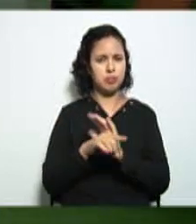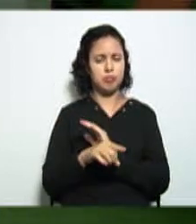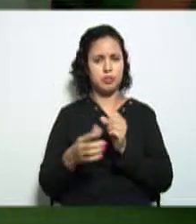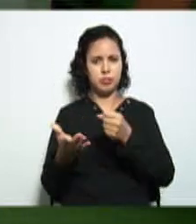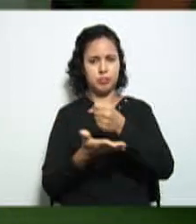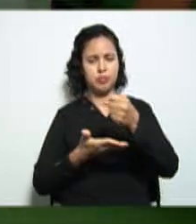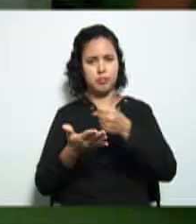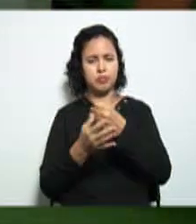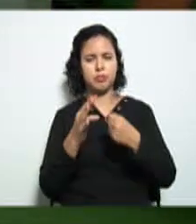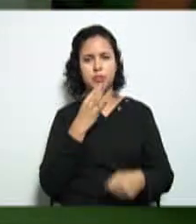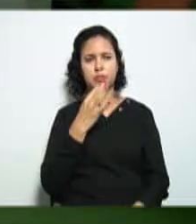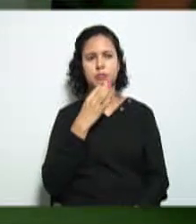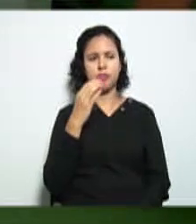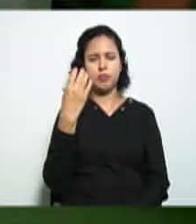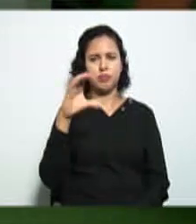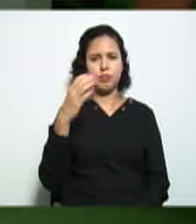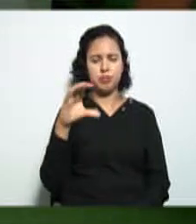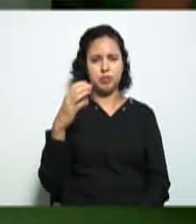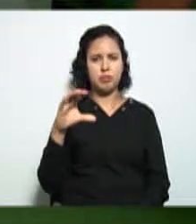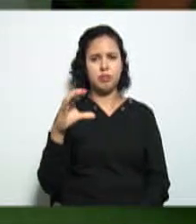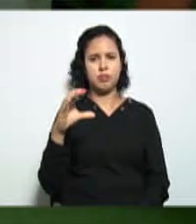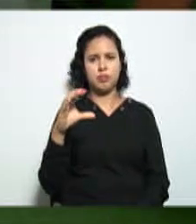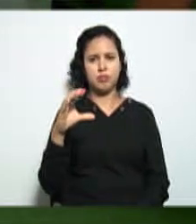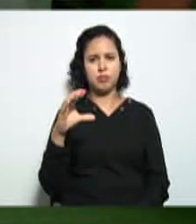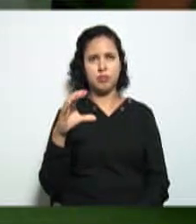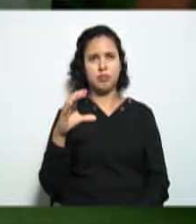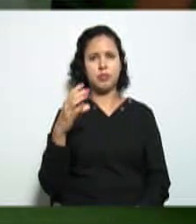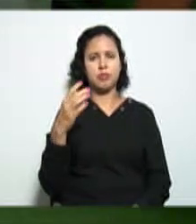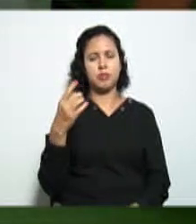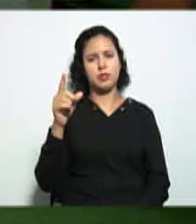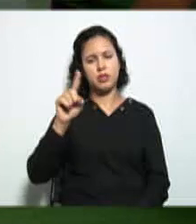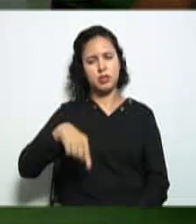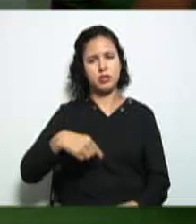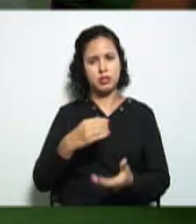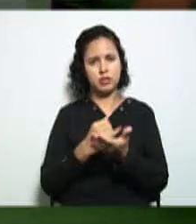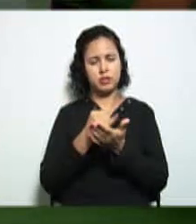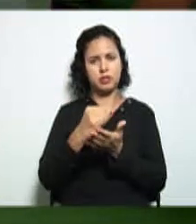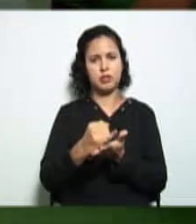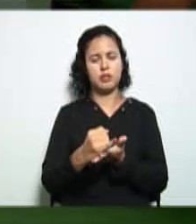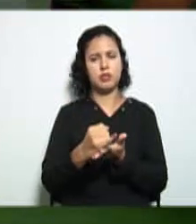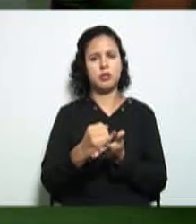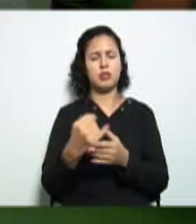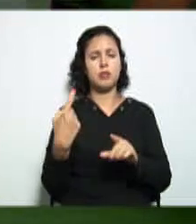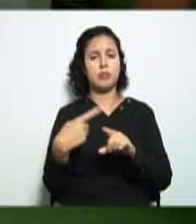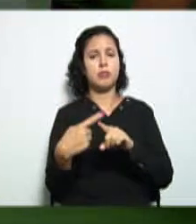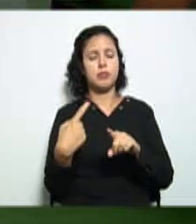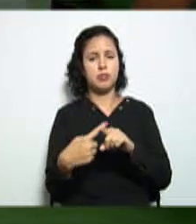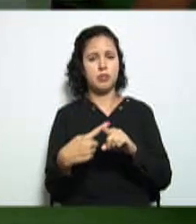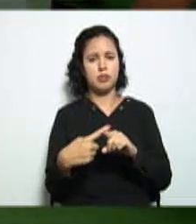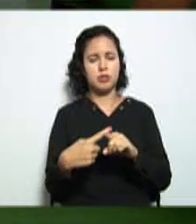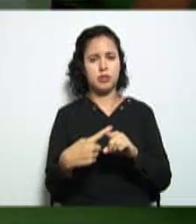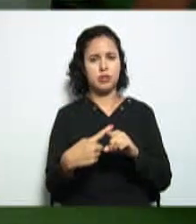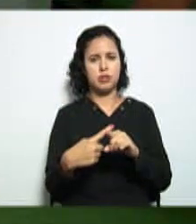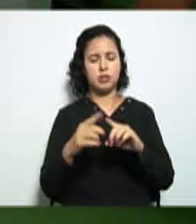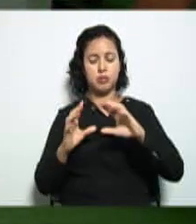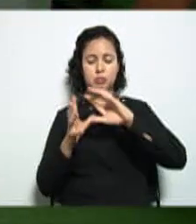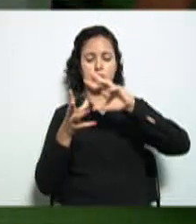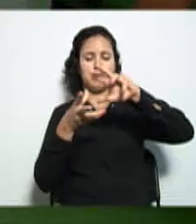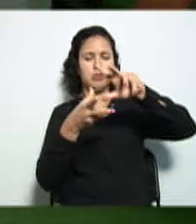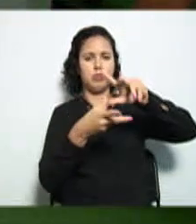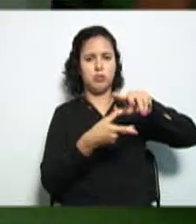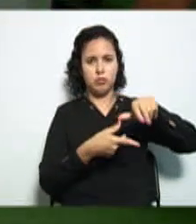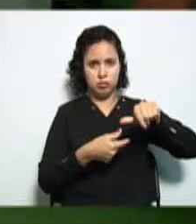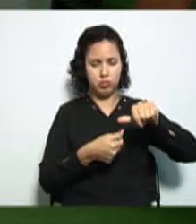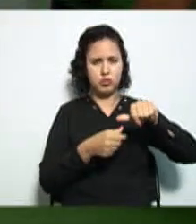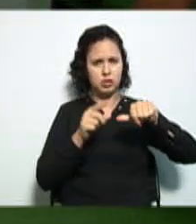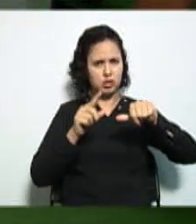científico. O conhecimento científico ele sempre se inicia com a pergunta: por que será que o Plutão é um